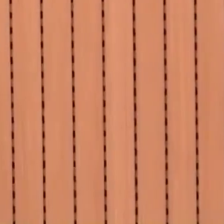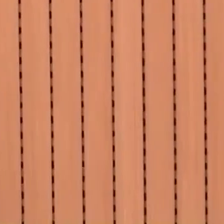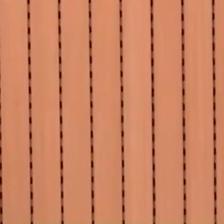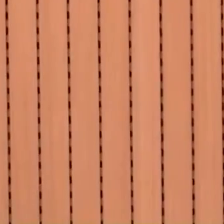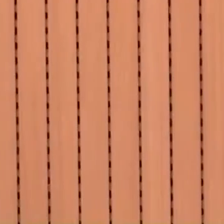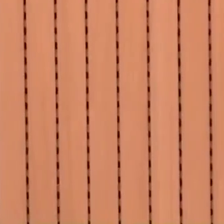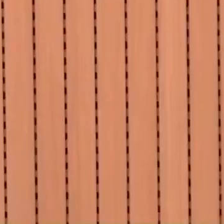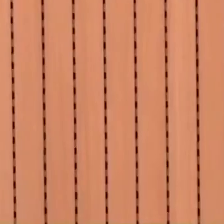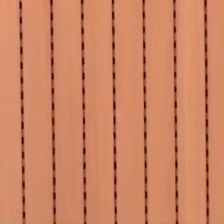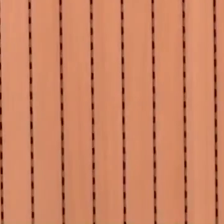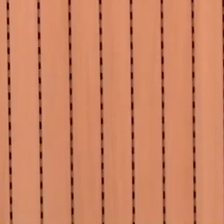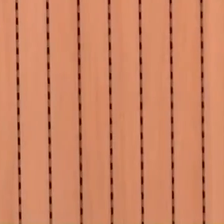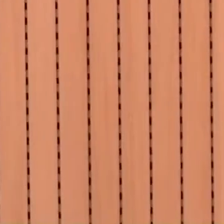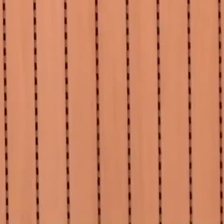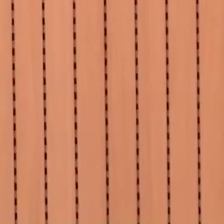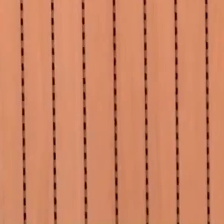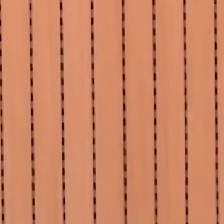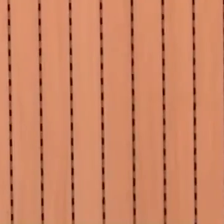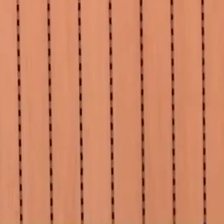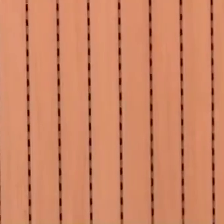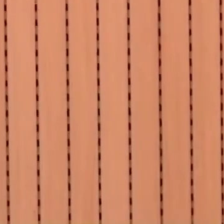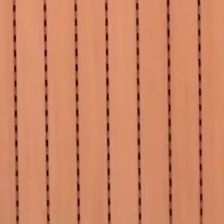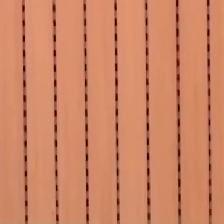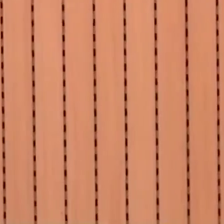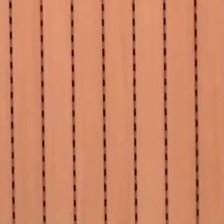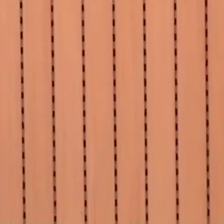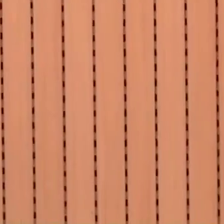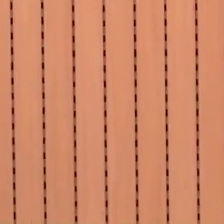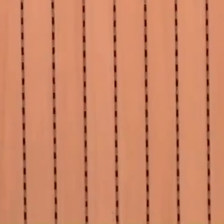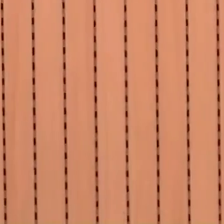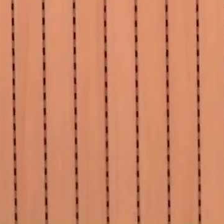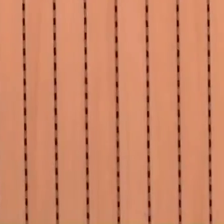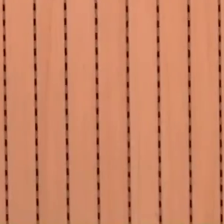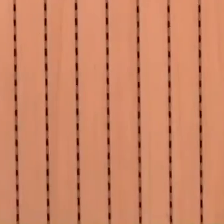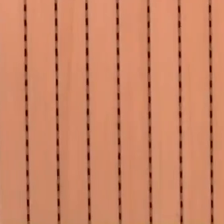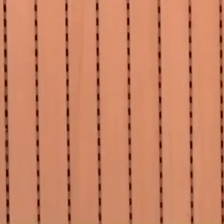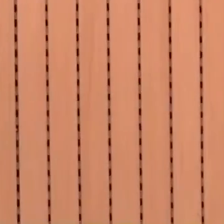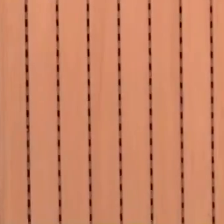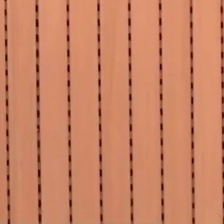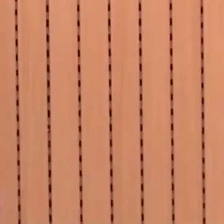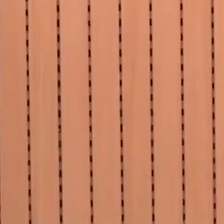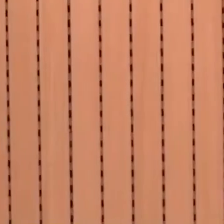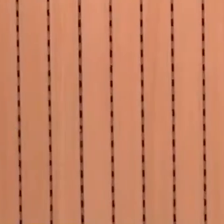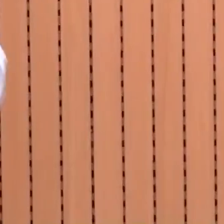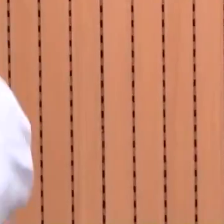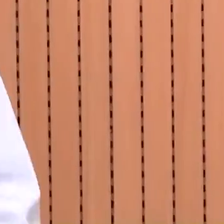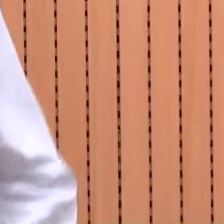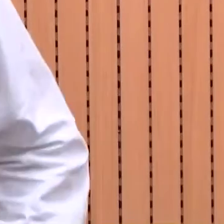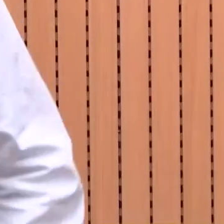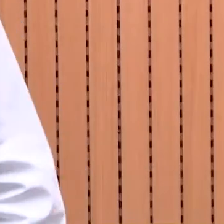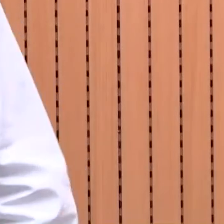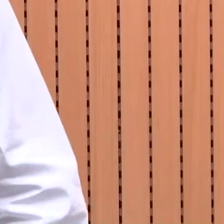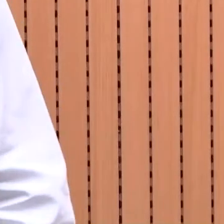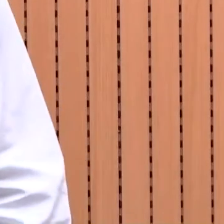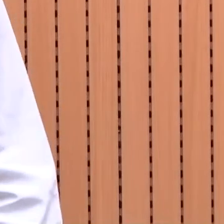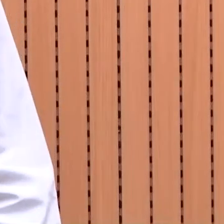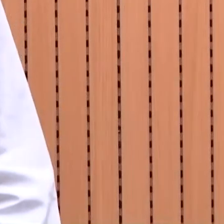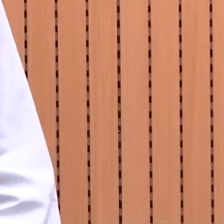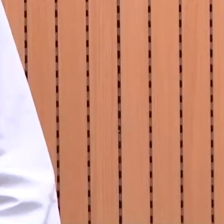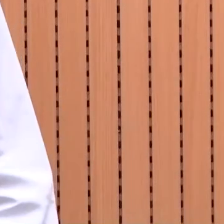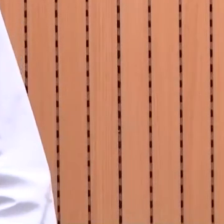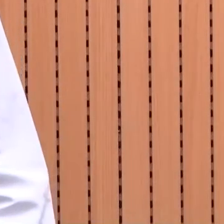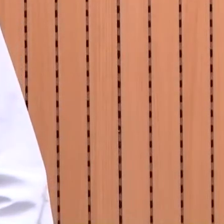Aí, portanto, encerrada a reunião da Comissão de Proteção e Defesa dos Animais, vocês continuam com a nossa